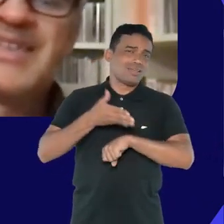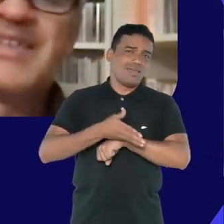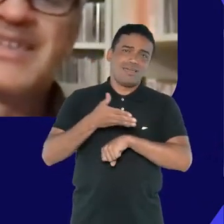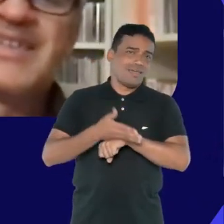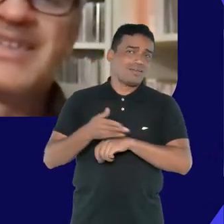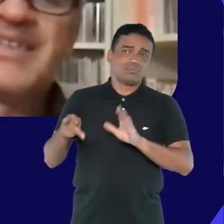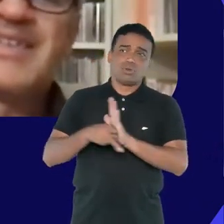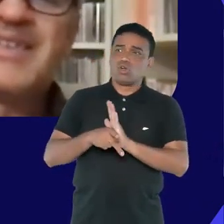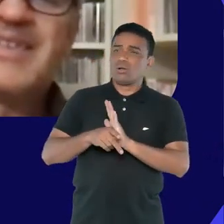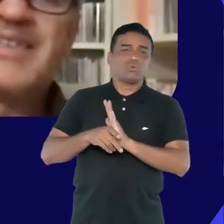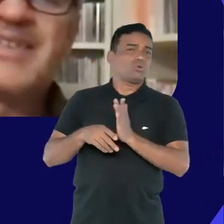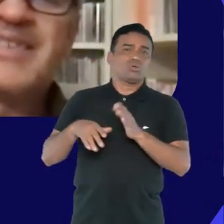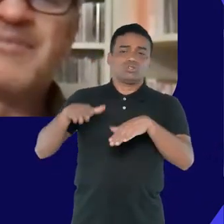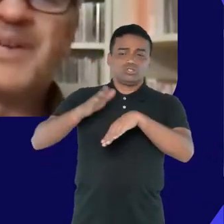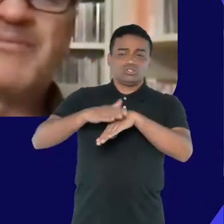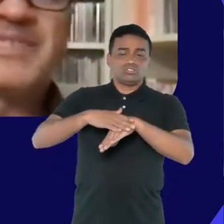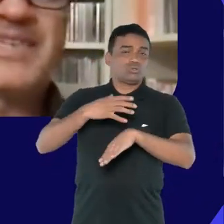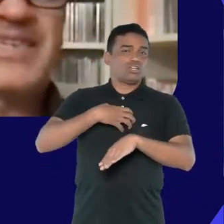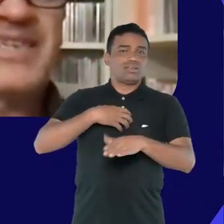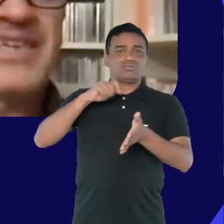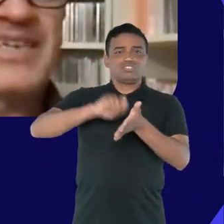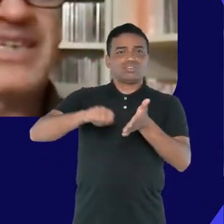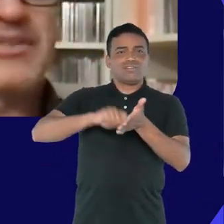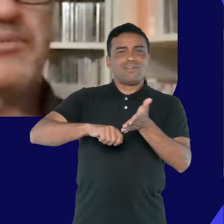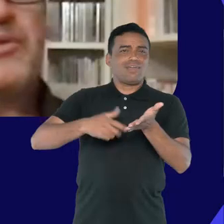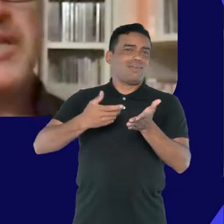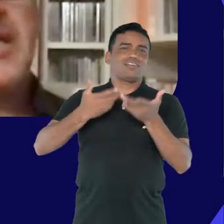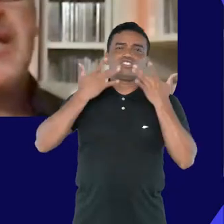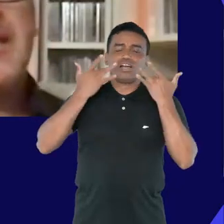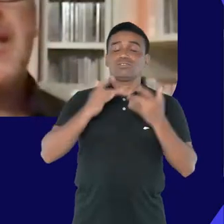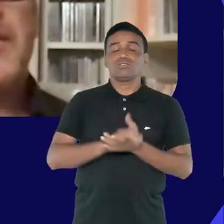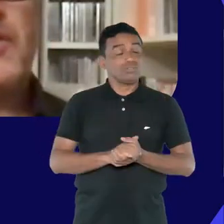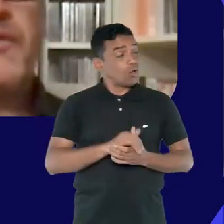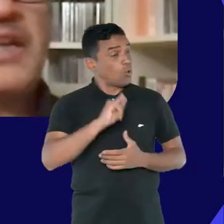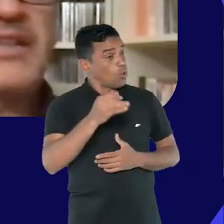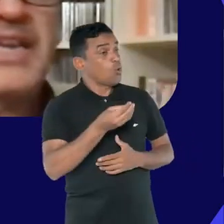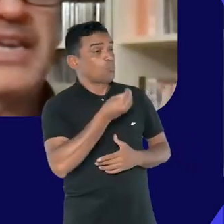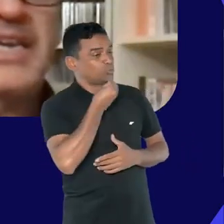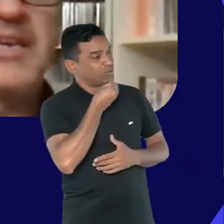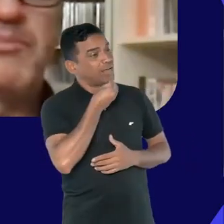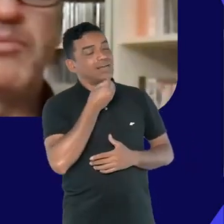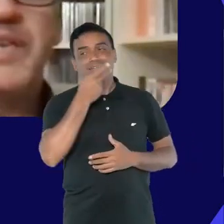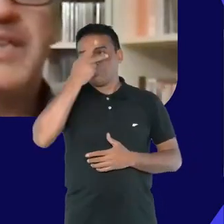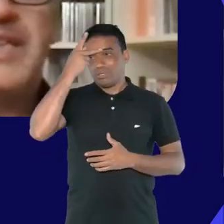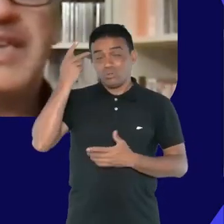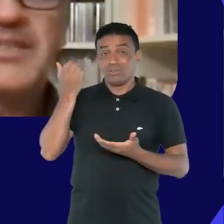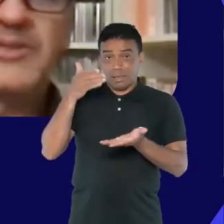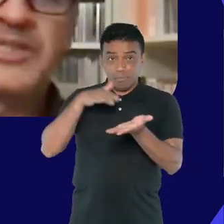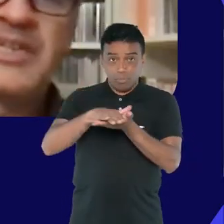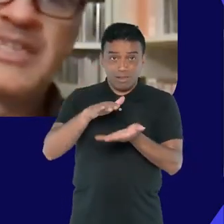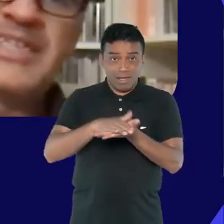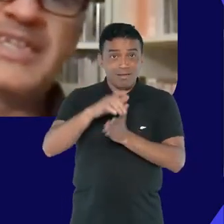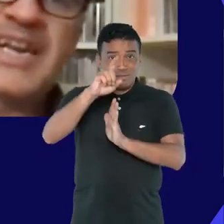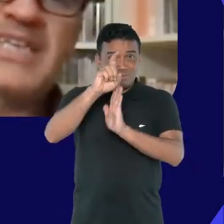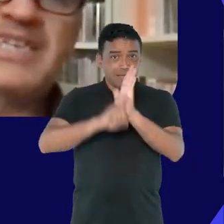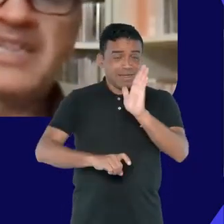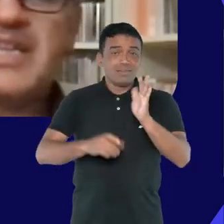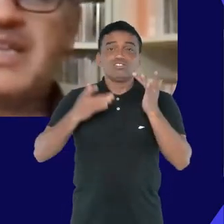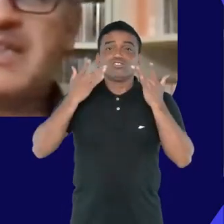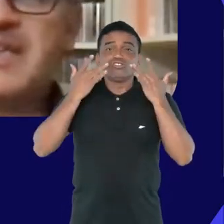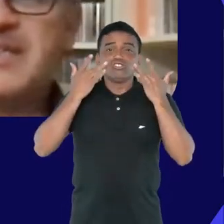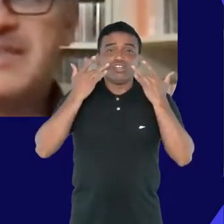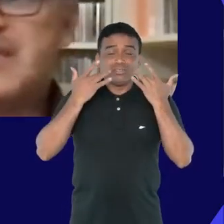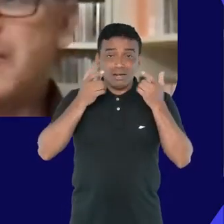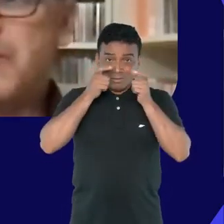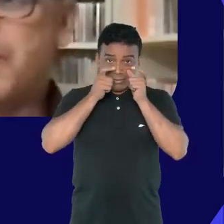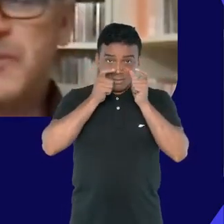sua dramaturgia também. Esperemos que haja oportunidade, se houver alguém aí que publique textos teatrais e que